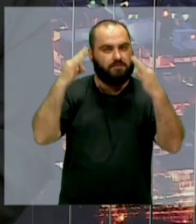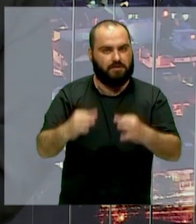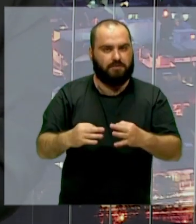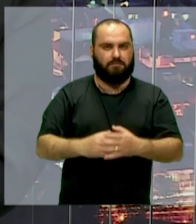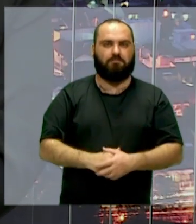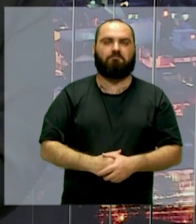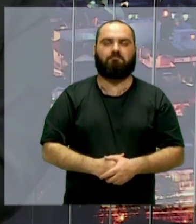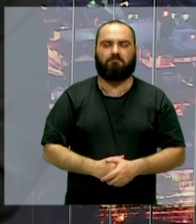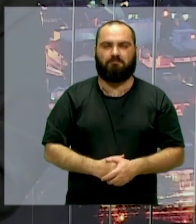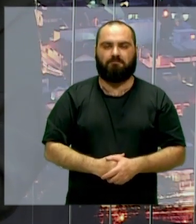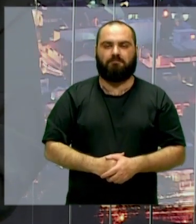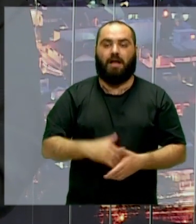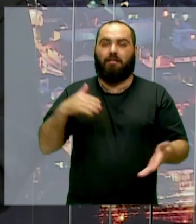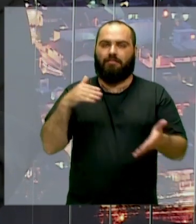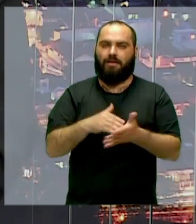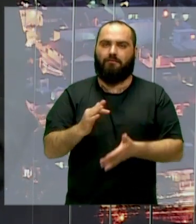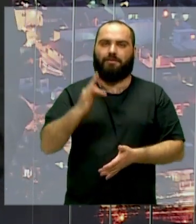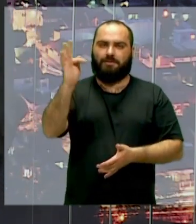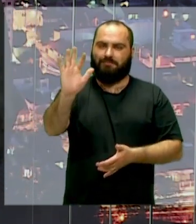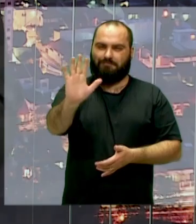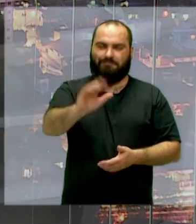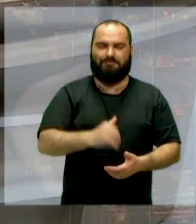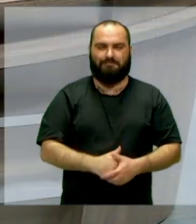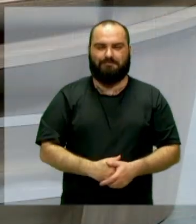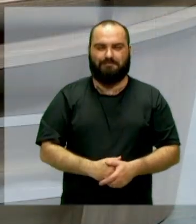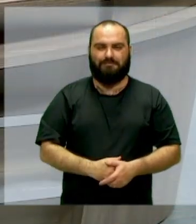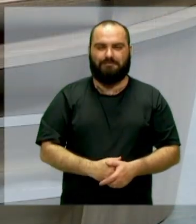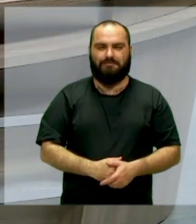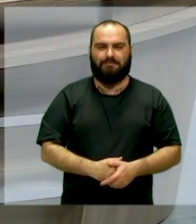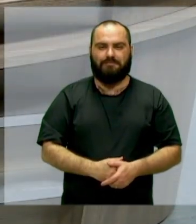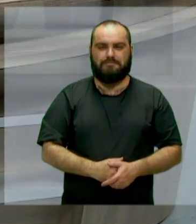tá até o próximo canal aberto